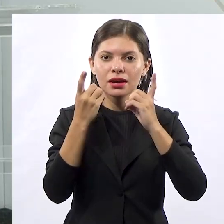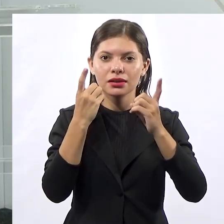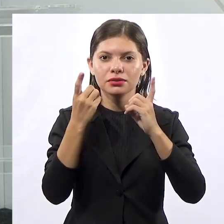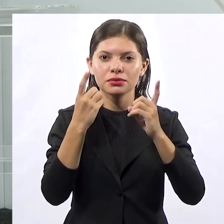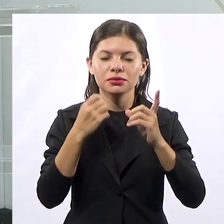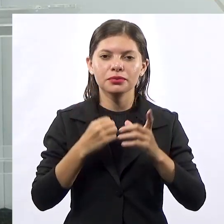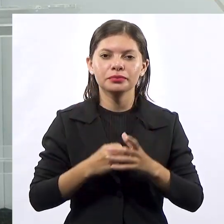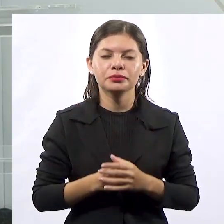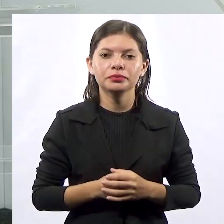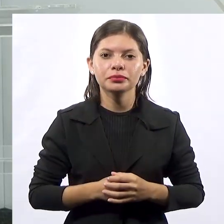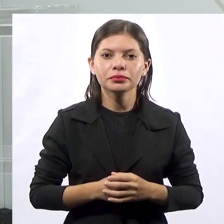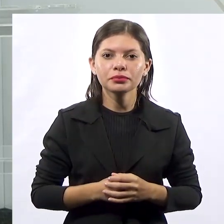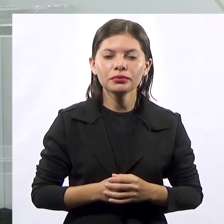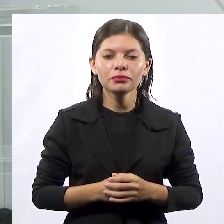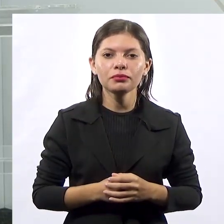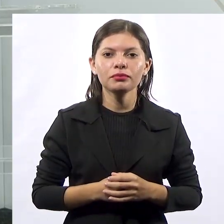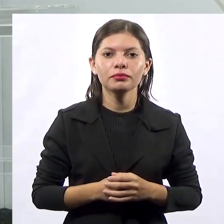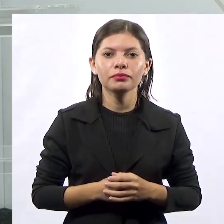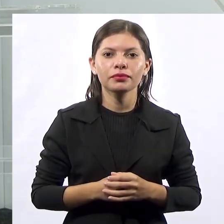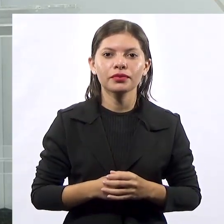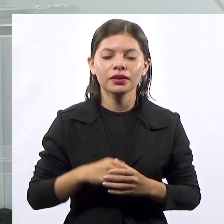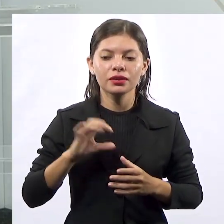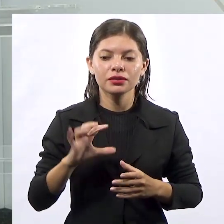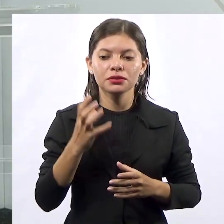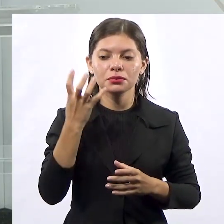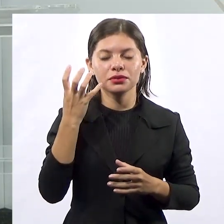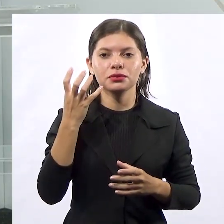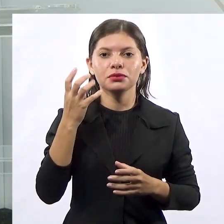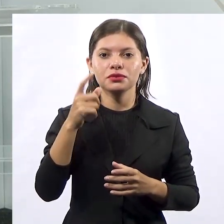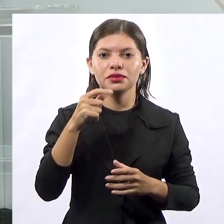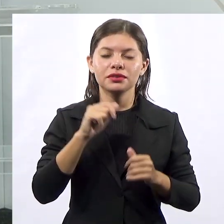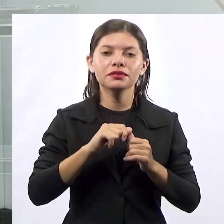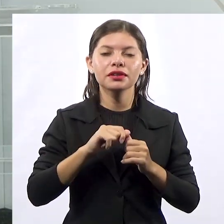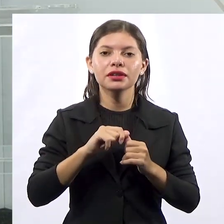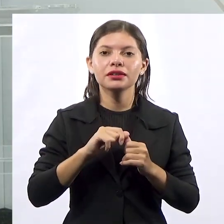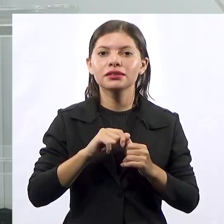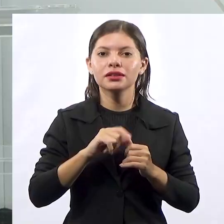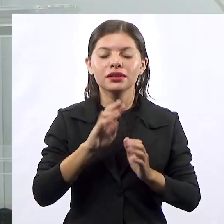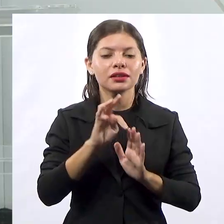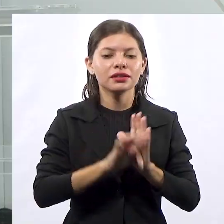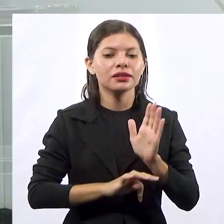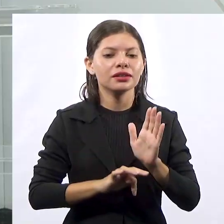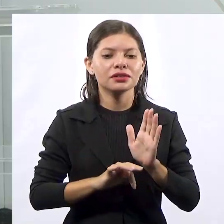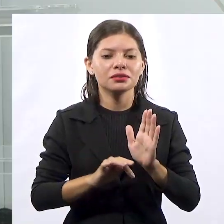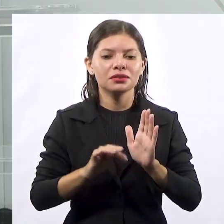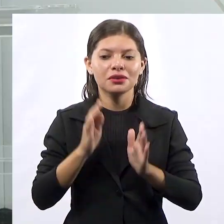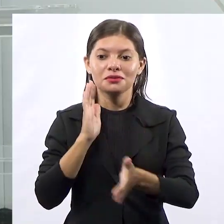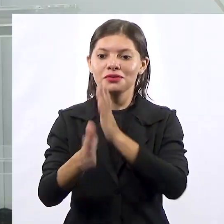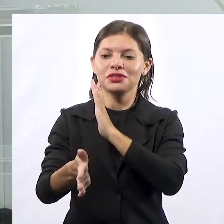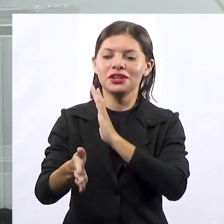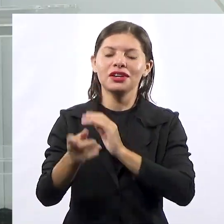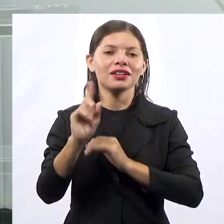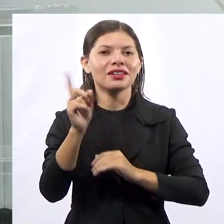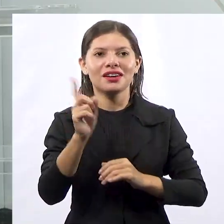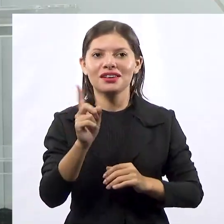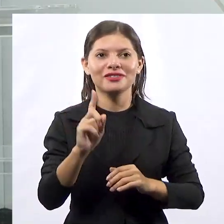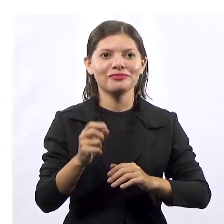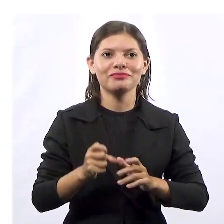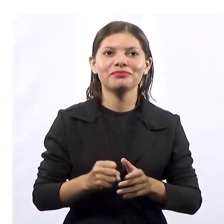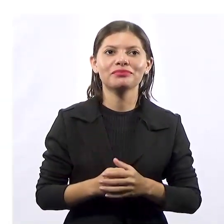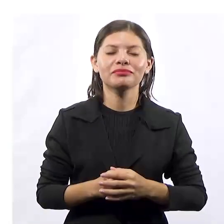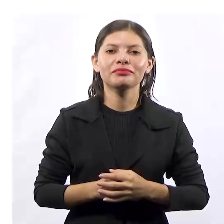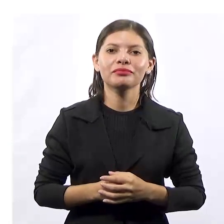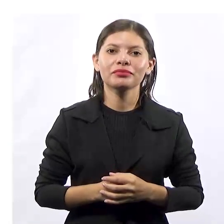estavam prontos, que vocês criaram situações. Então veja, não tem como fugir dos textos, vocês precisam ler